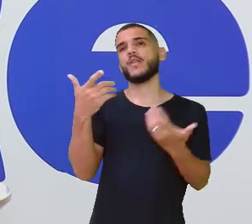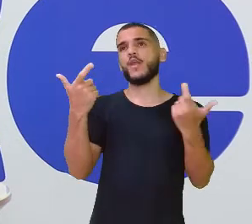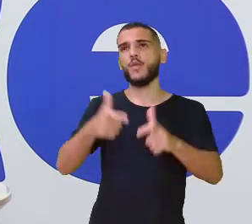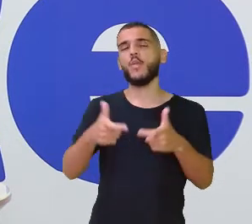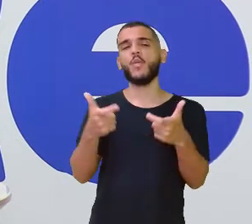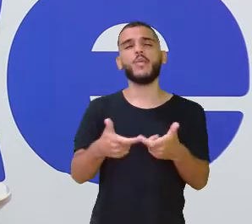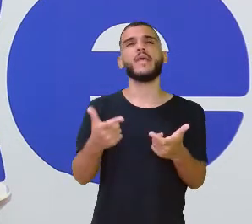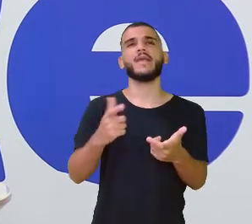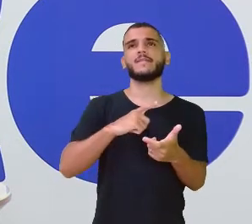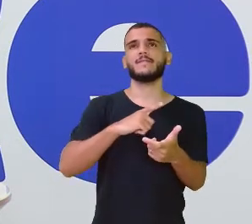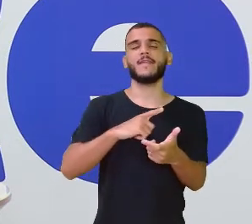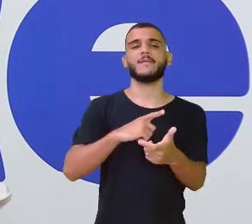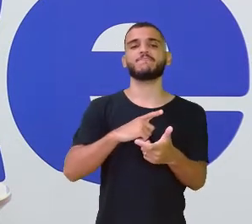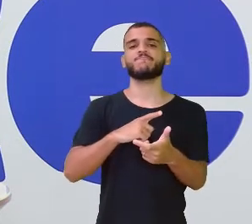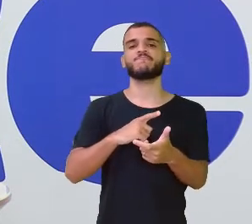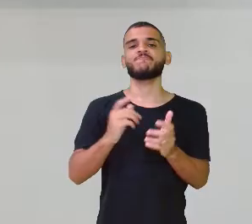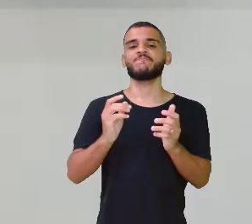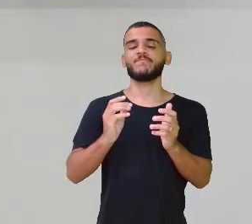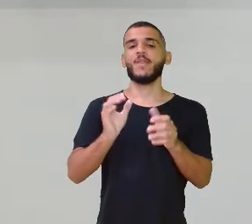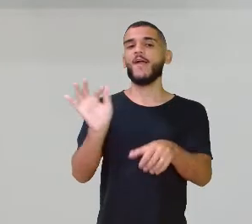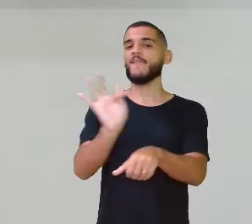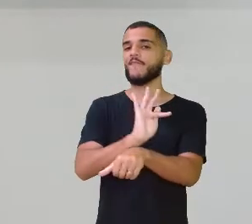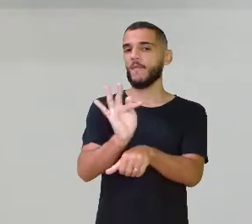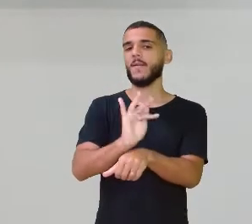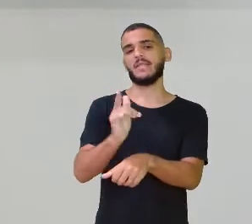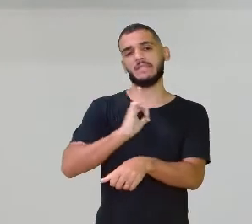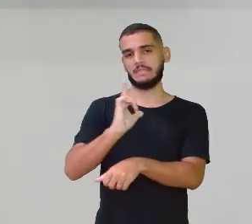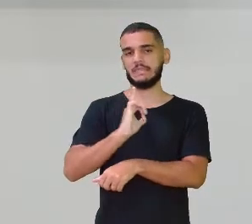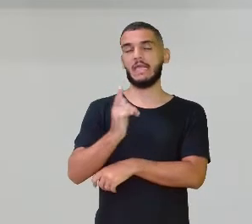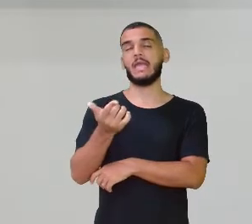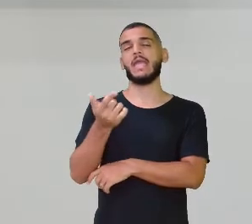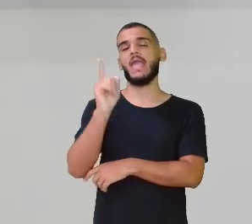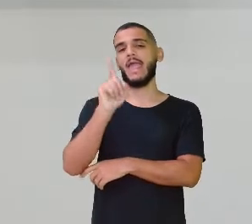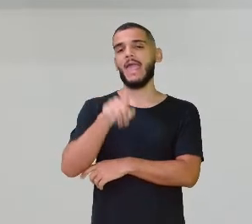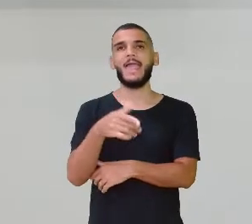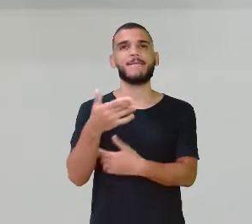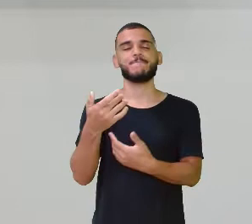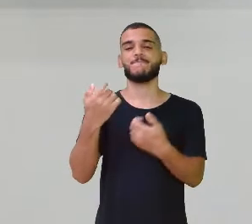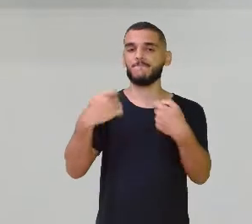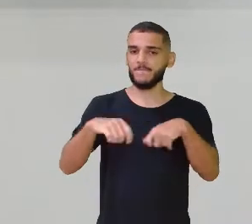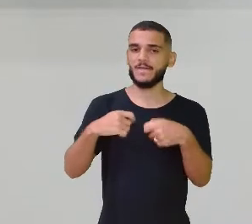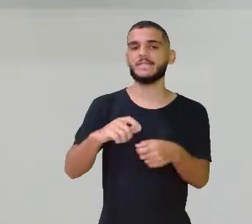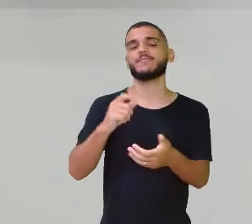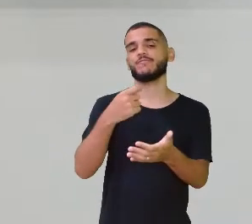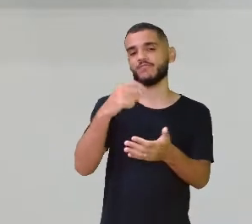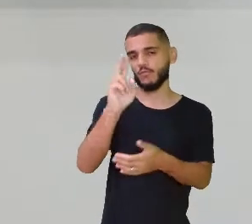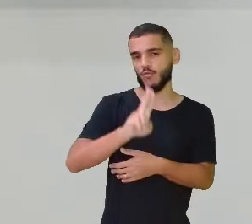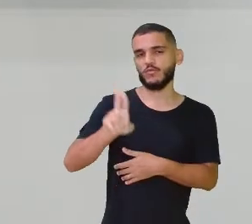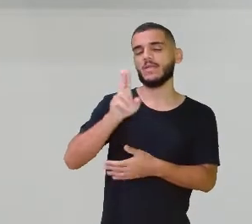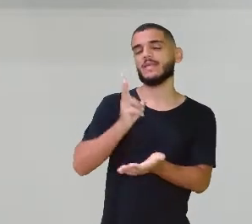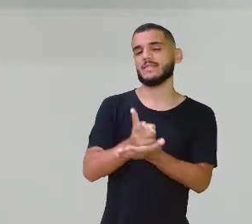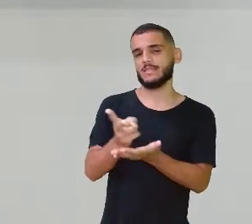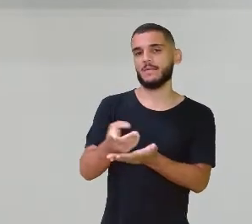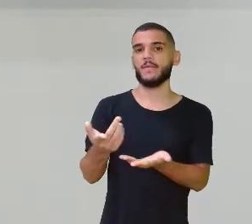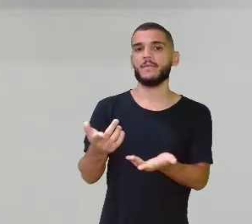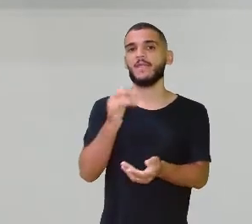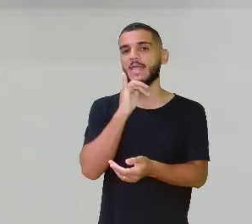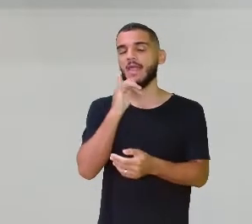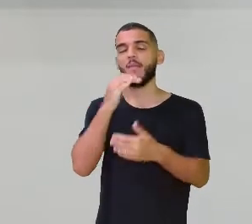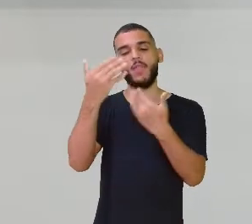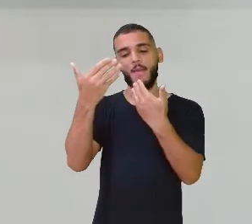formais, é assim. é assim. E principalmente quando a gente vai fazer uma prova, gente. A gente na prova tem que escrever